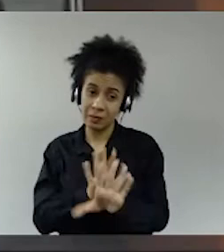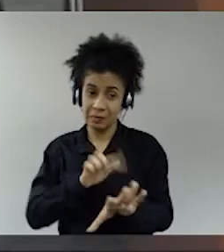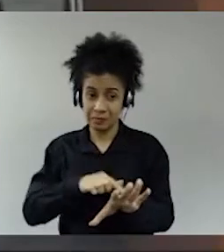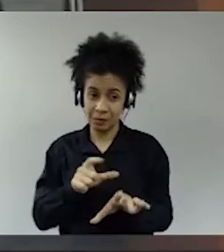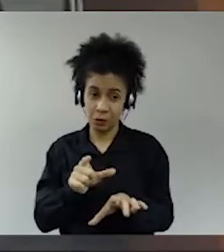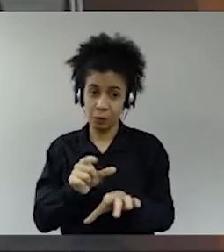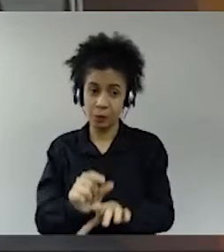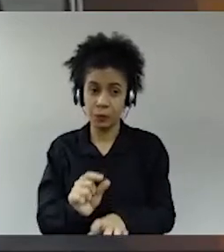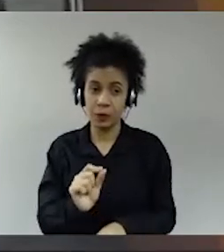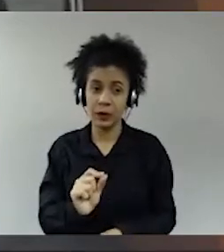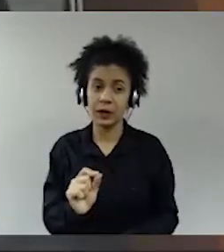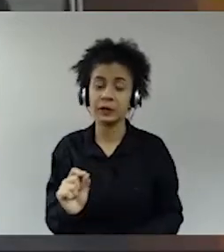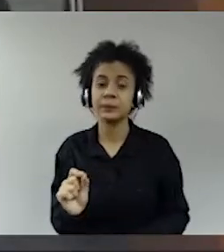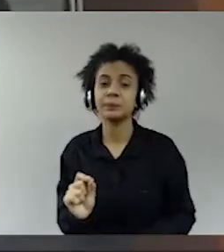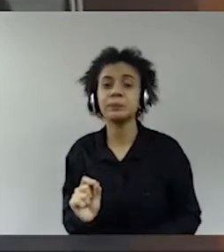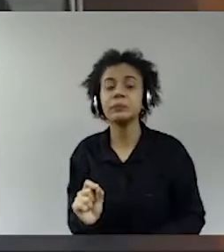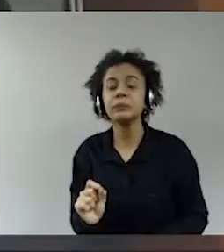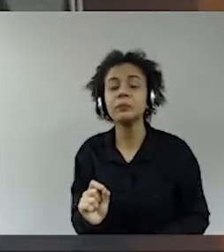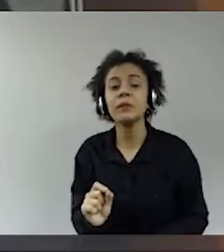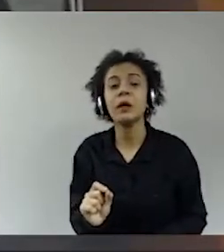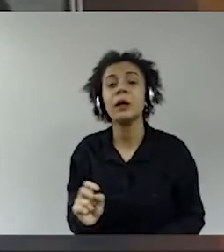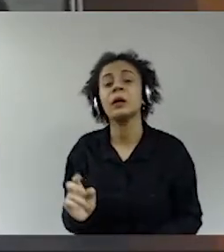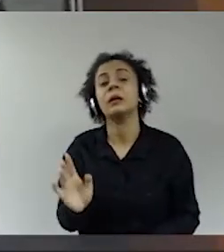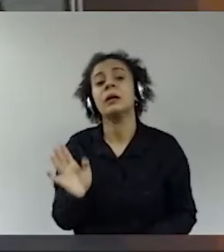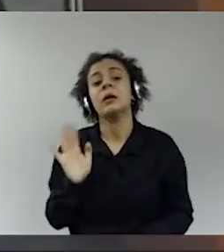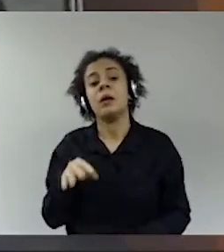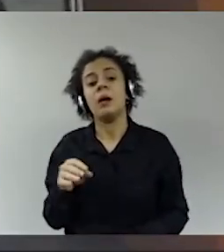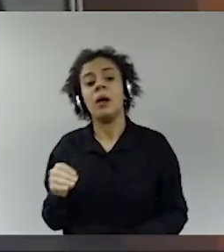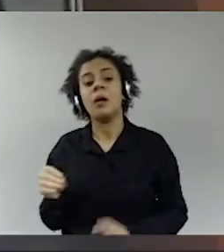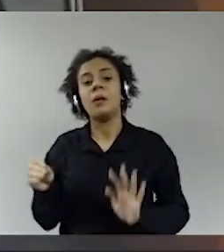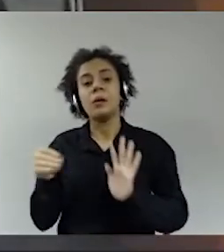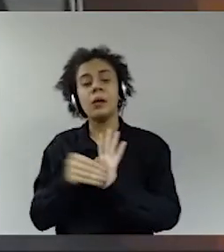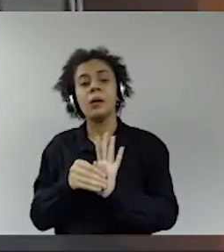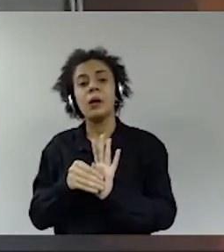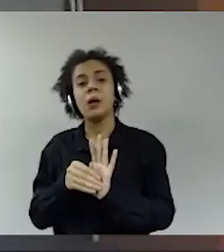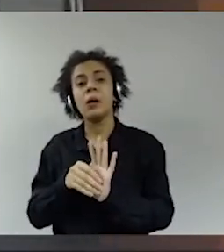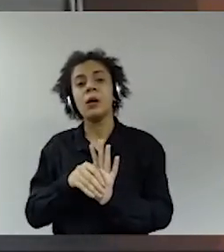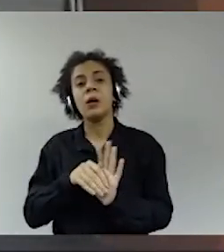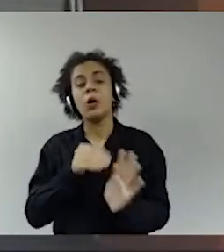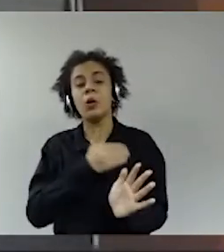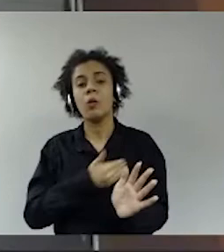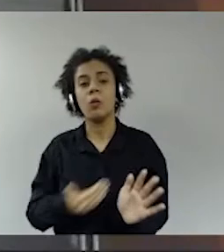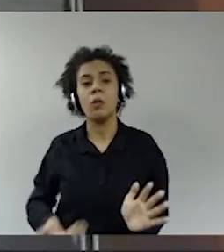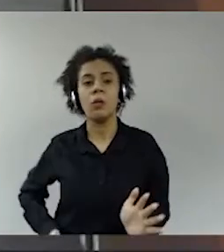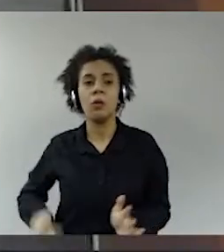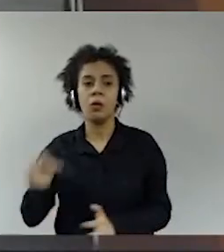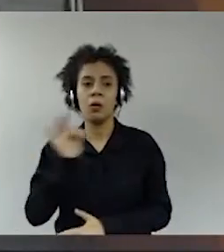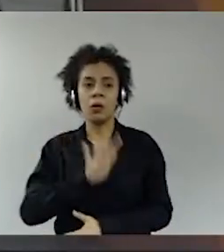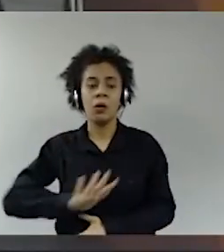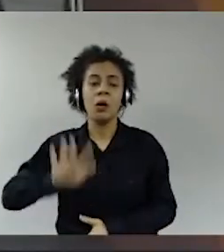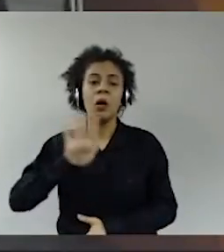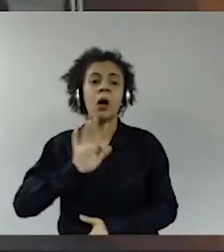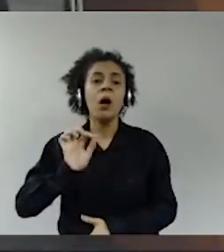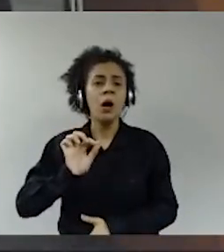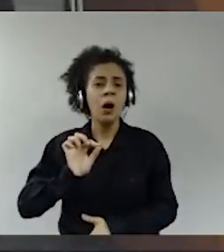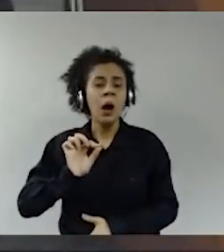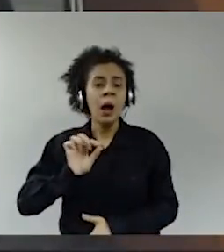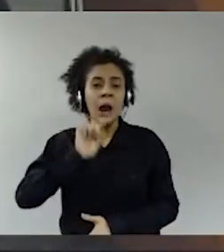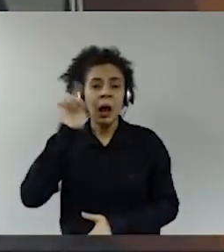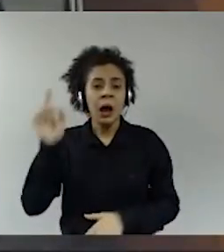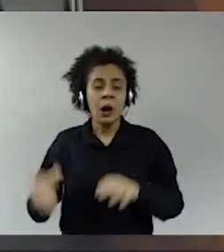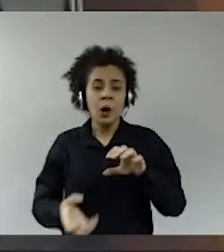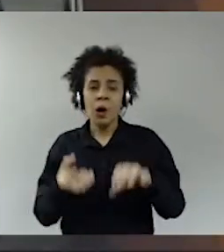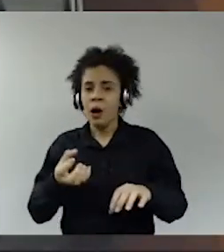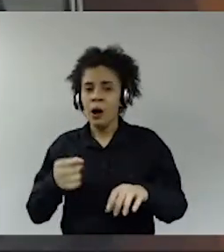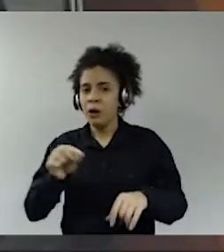meu tempo está se esgotando, que foi enviado pelo governo federal ao Congresso Nacional, não é bem